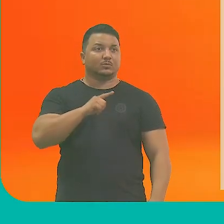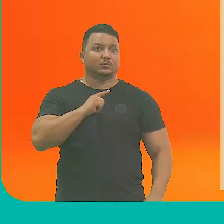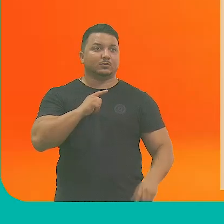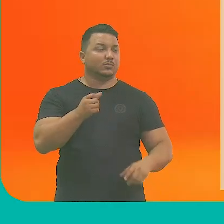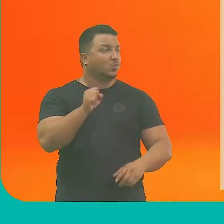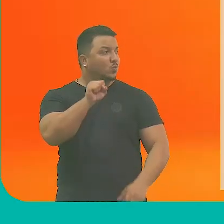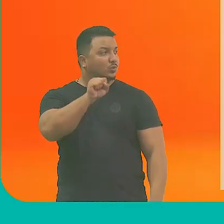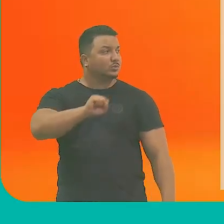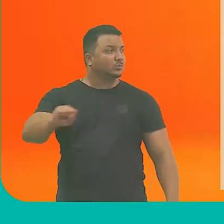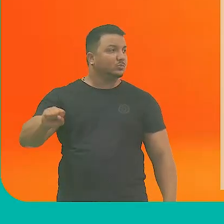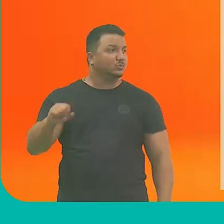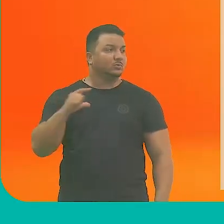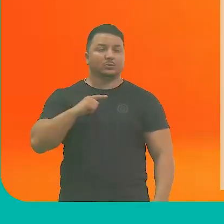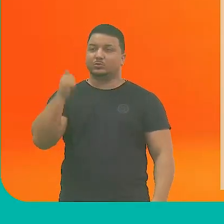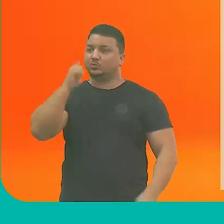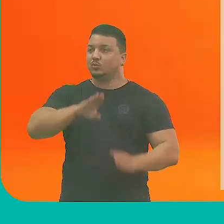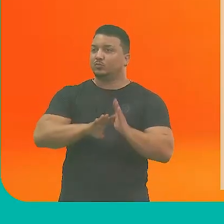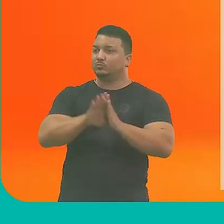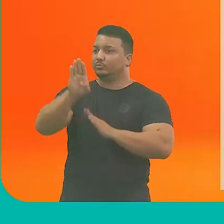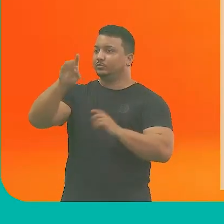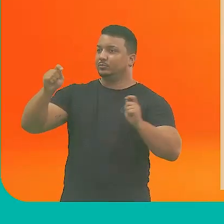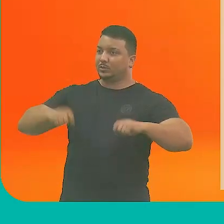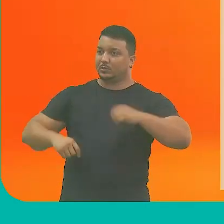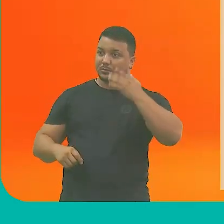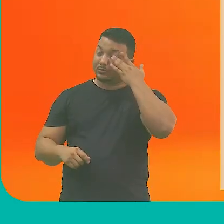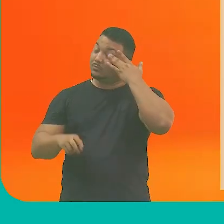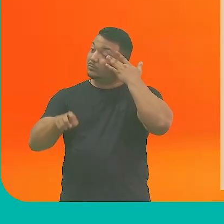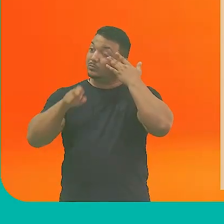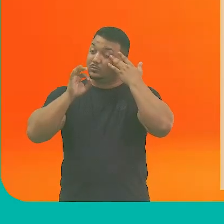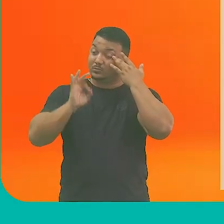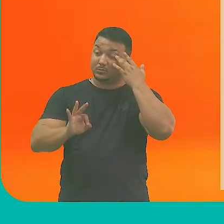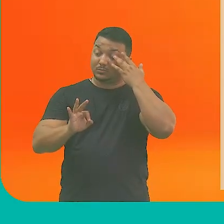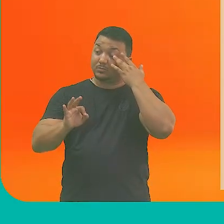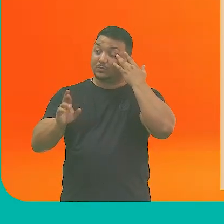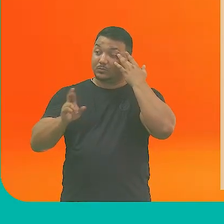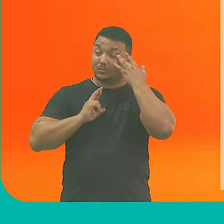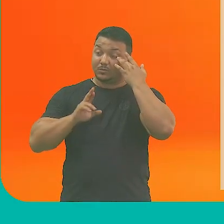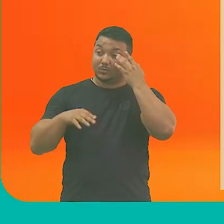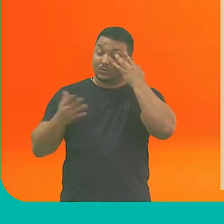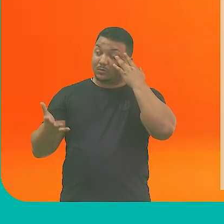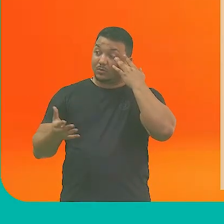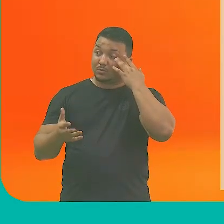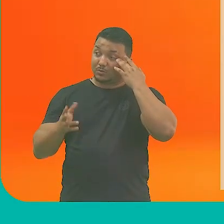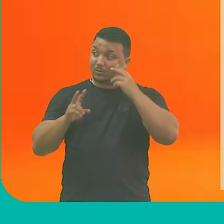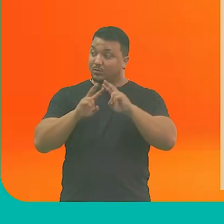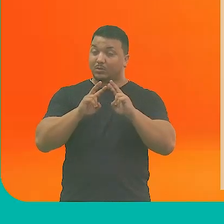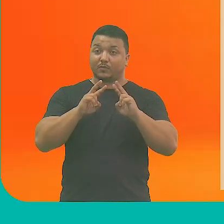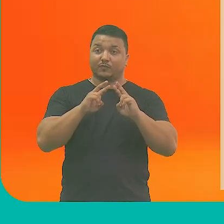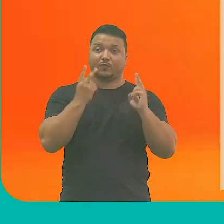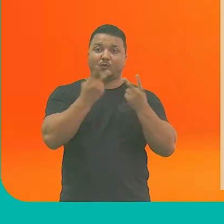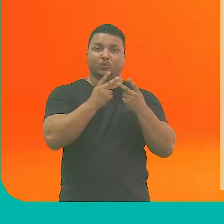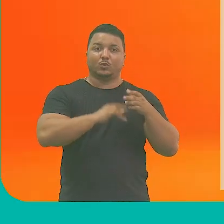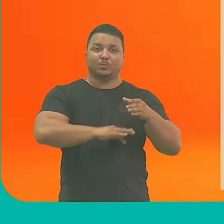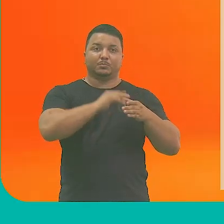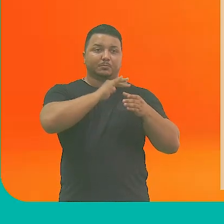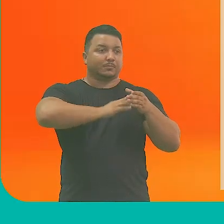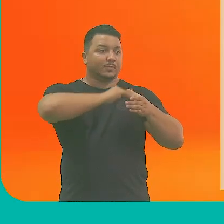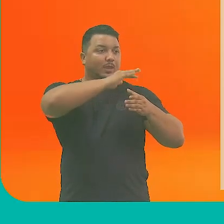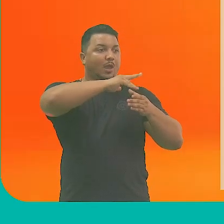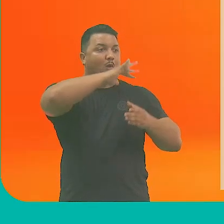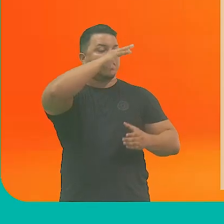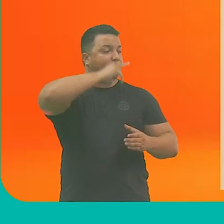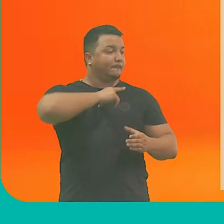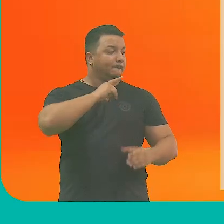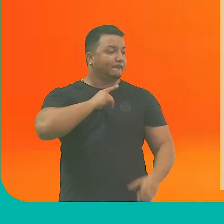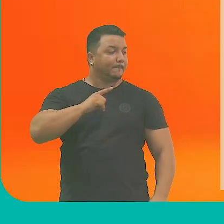ela cresce novamente. Então o item correto aí, ó, o volume acumulado deve aumentar